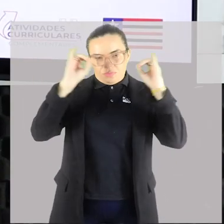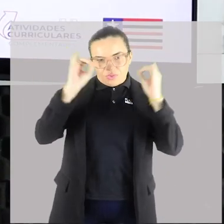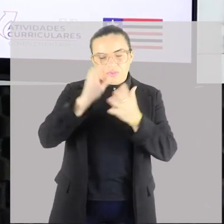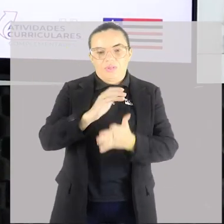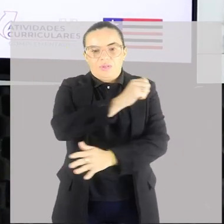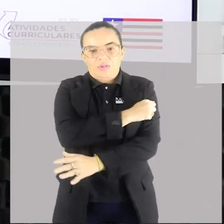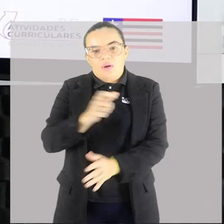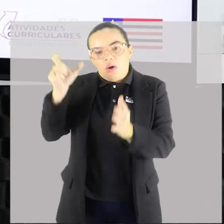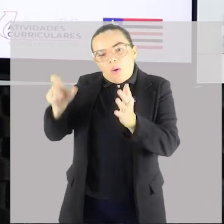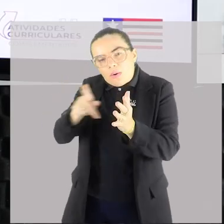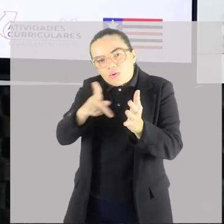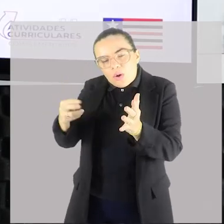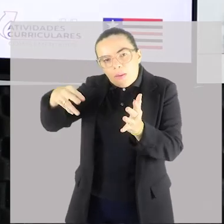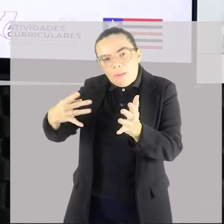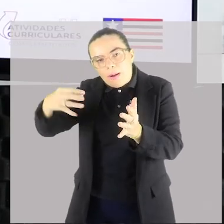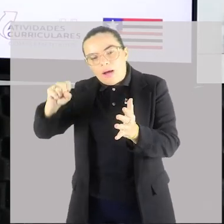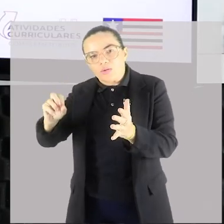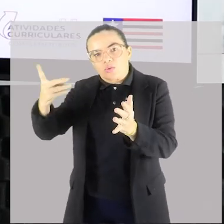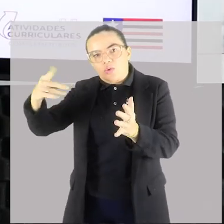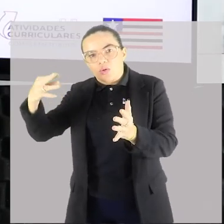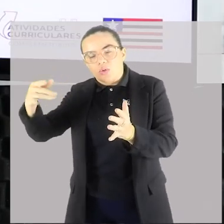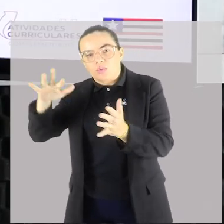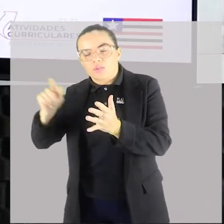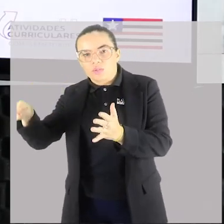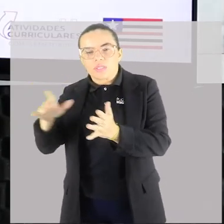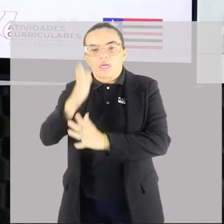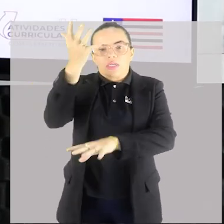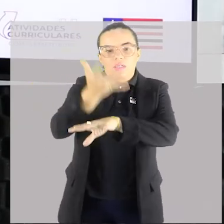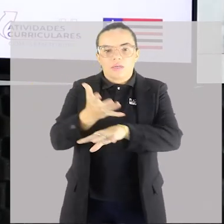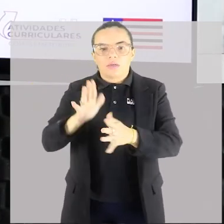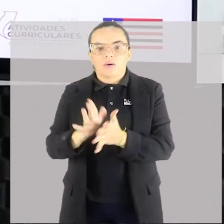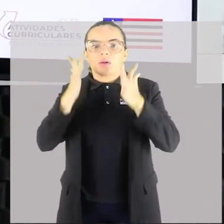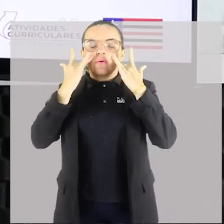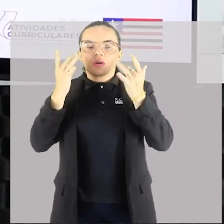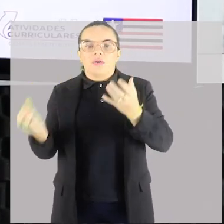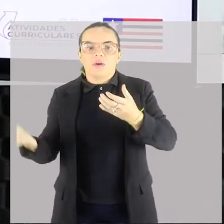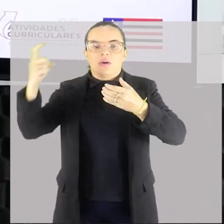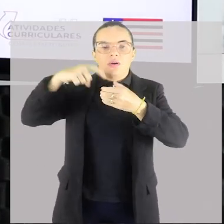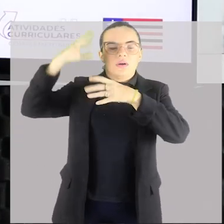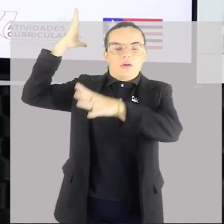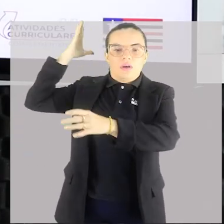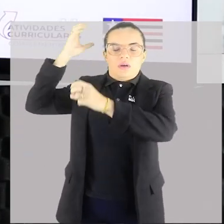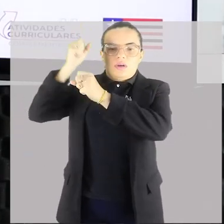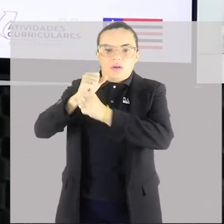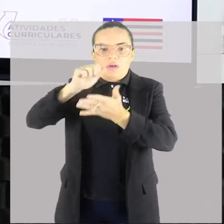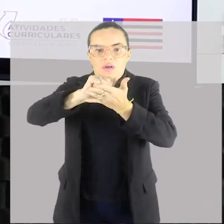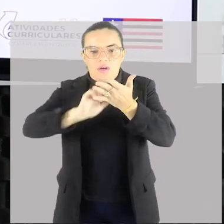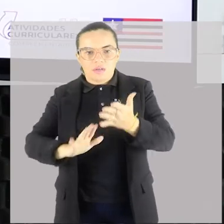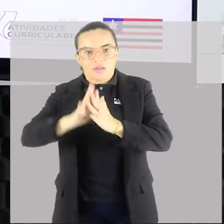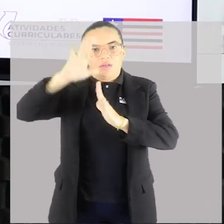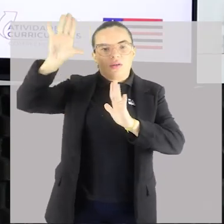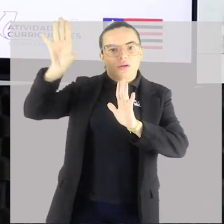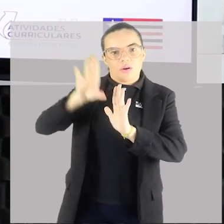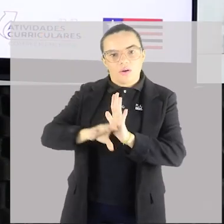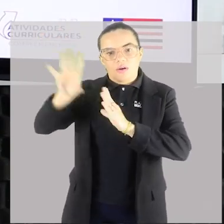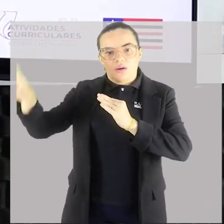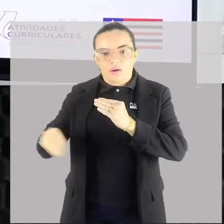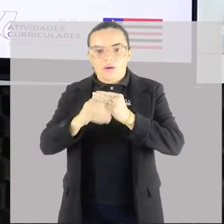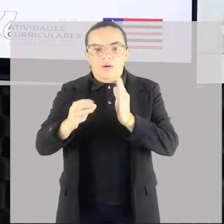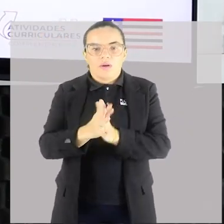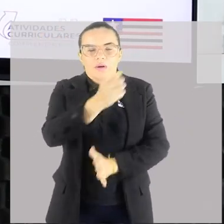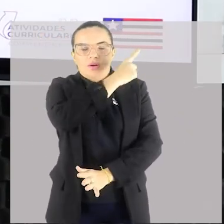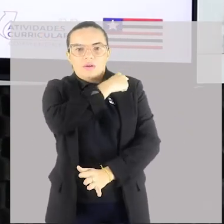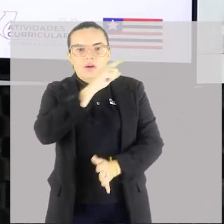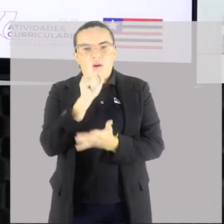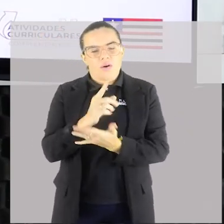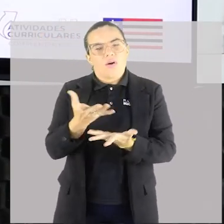Olá, gente. Professor Marcos Dominici, professor de arte. A gente vai retornar nossas atividades curriculares complementares e hoje, com vocês do primeiro ano, eu só quero que